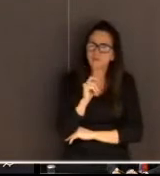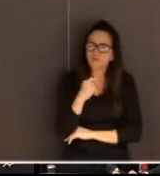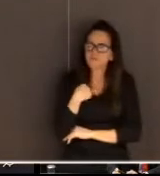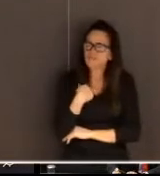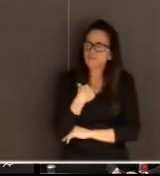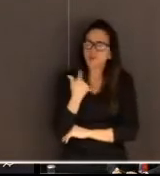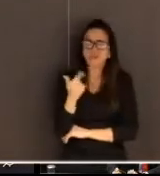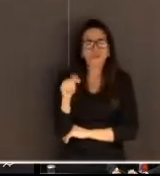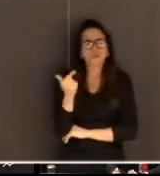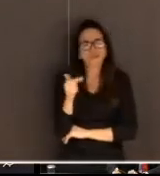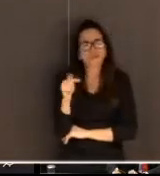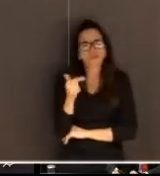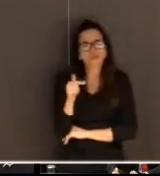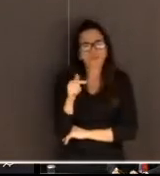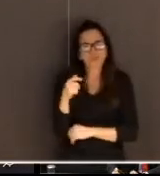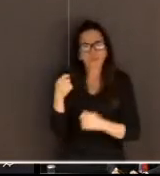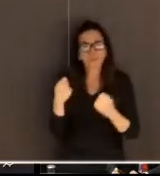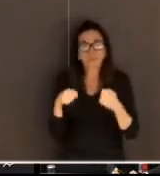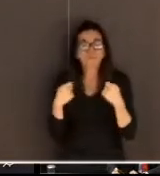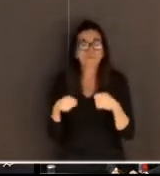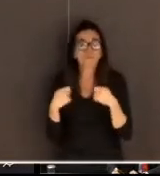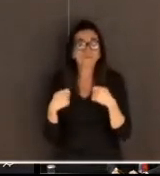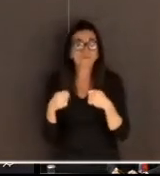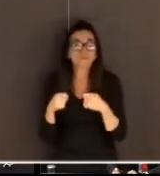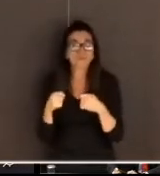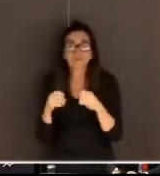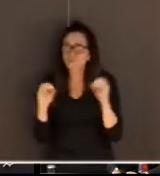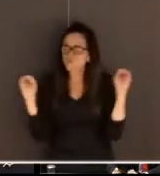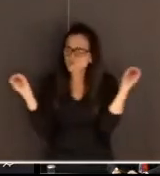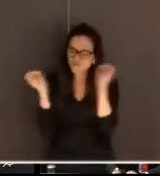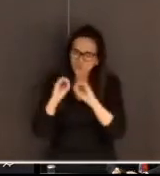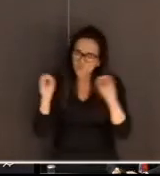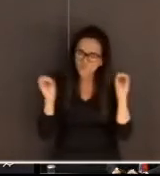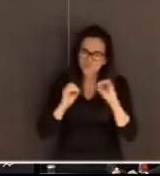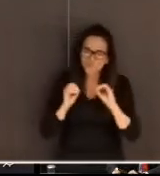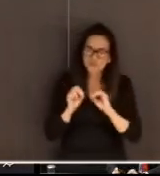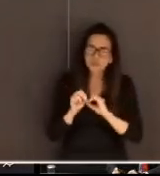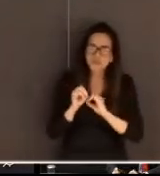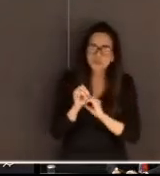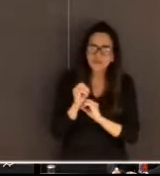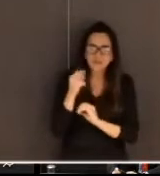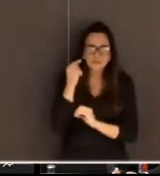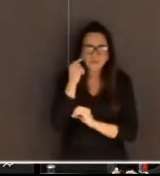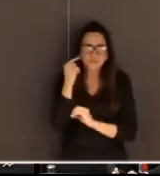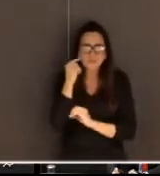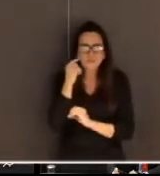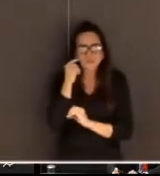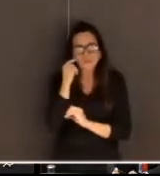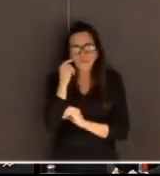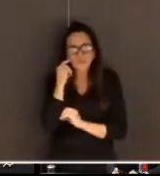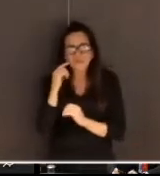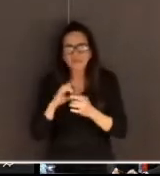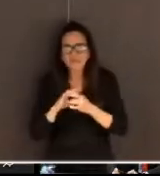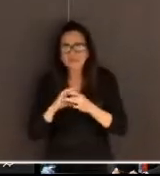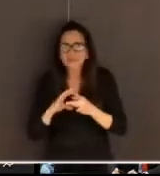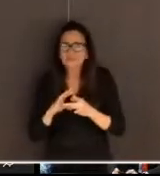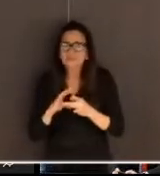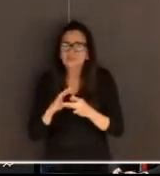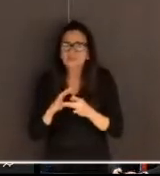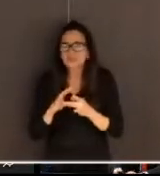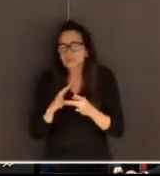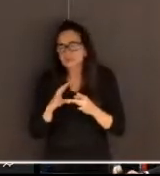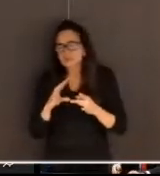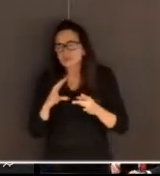há necessidade nenhuma de se pensar em nulidade por mera referência